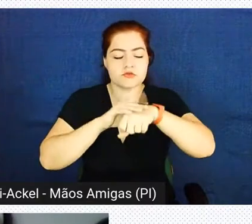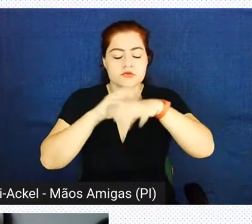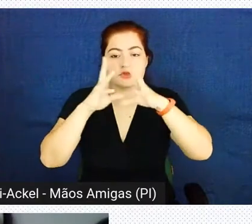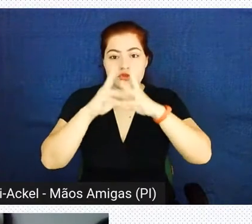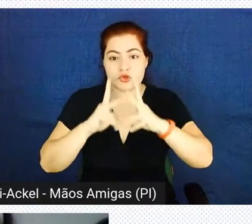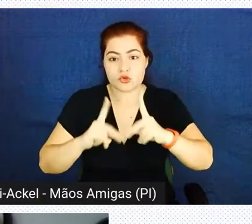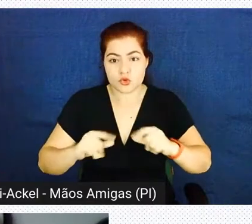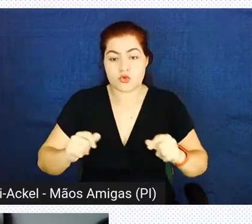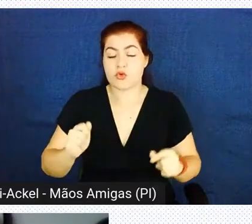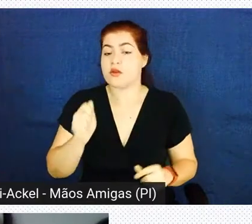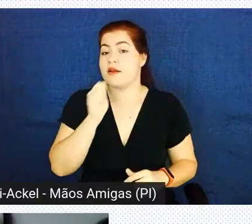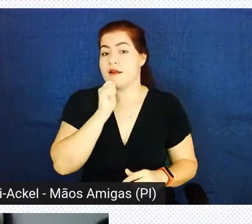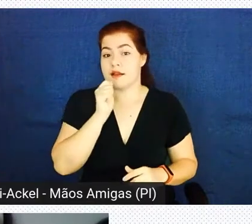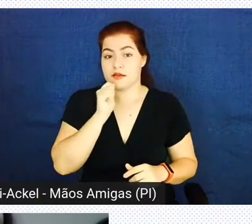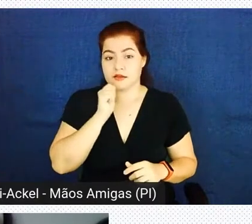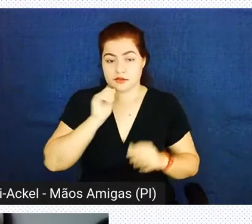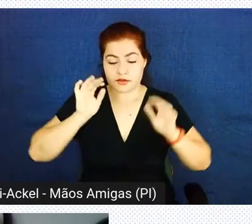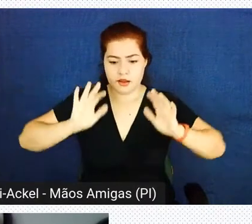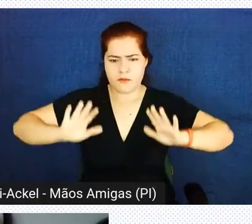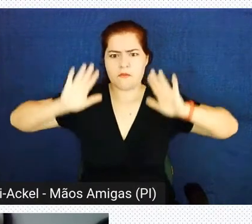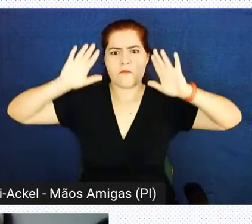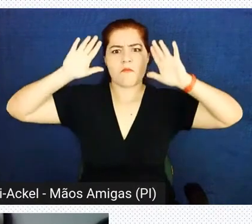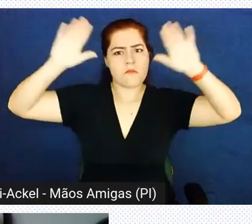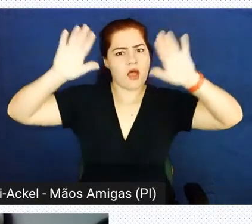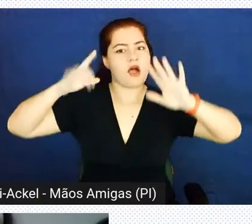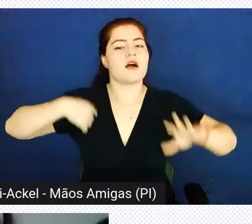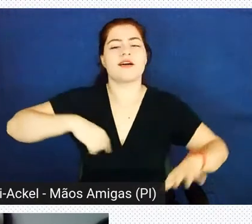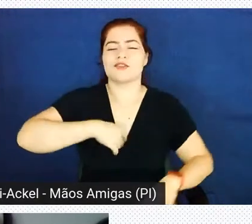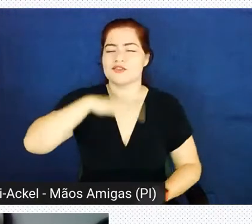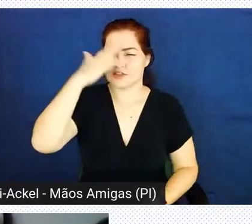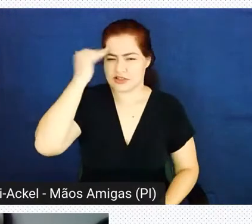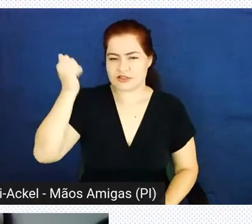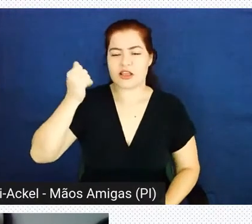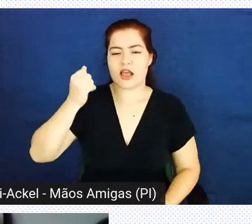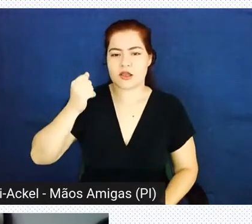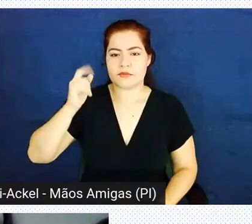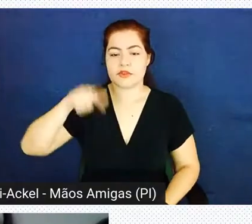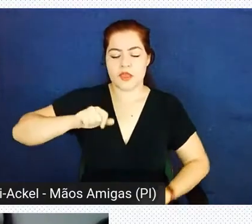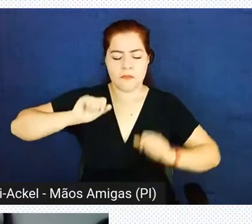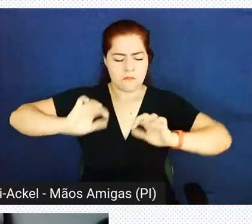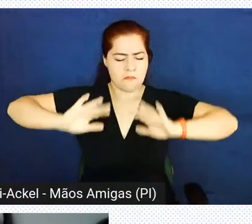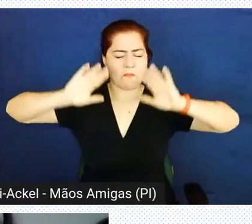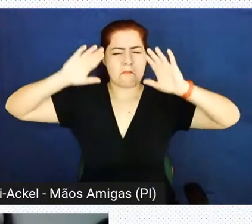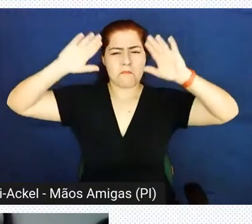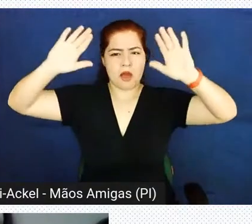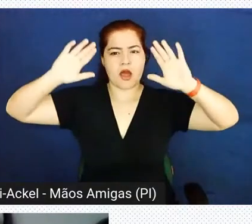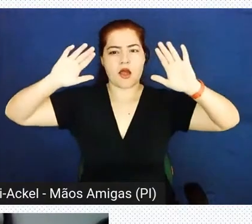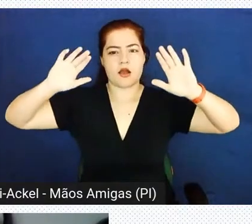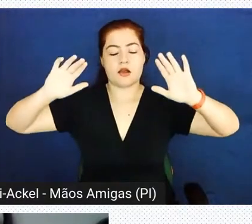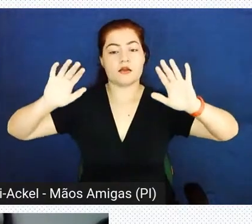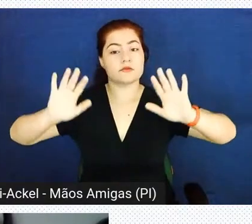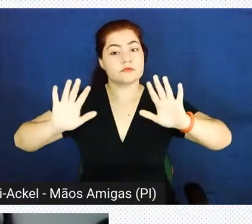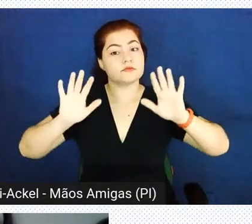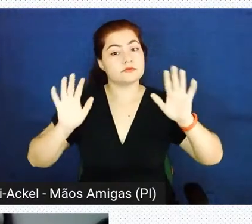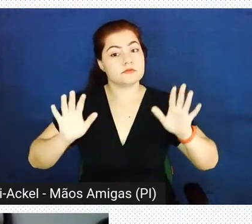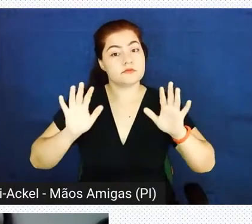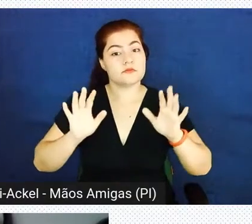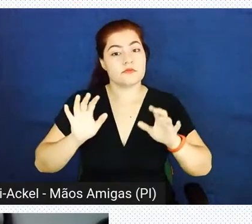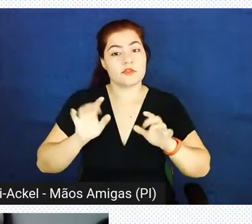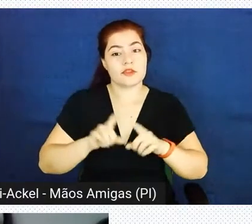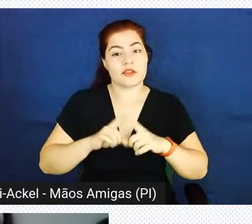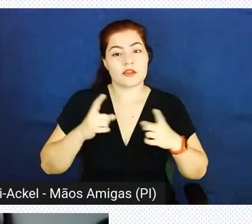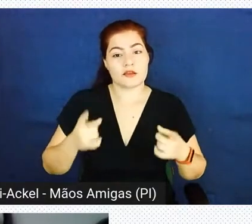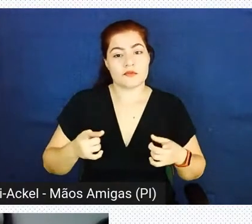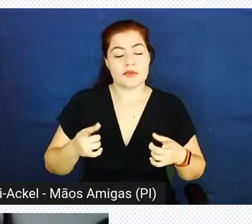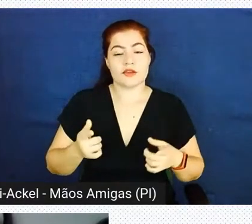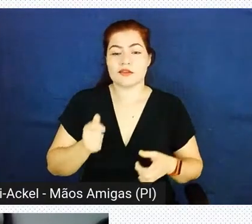e ainda impressionam, né? A gente sabe o quanto impressiona. E eles se repetiam em